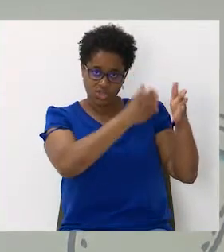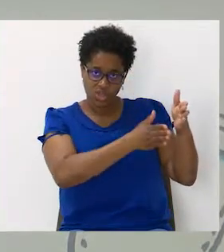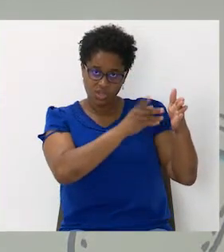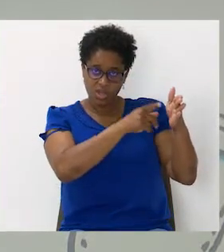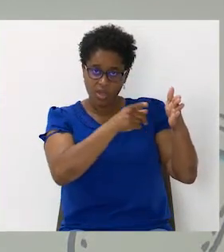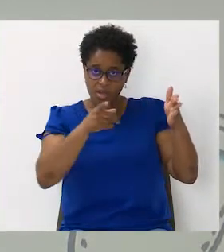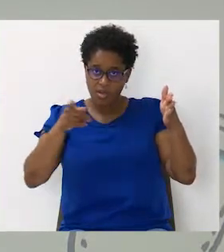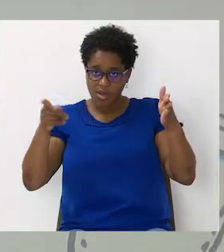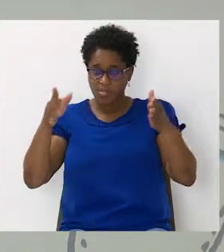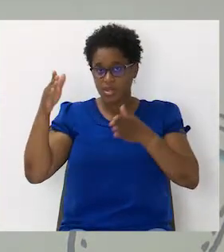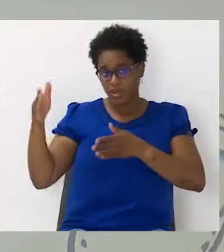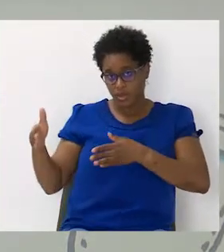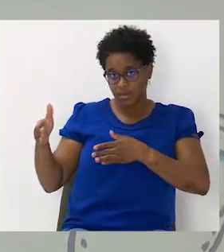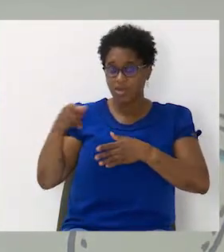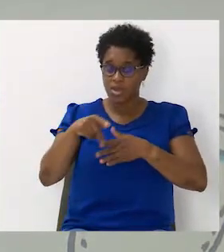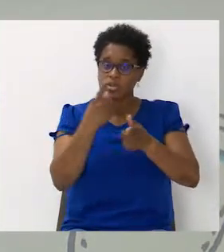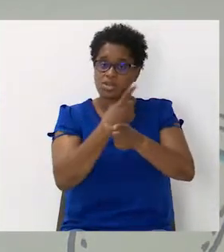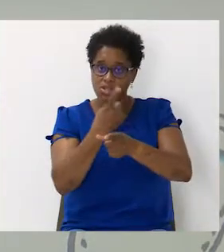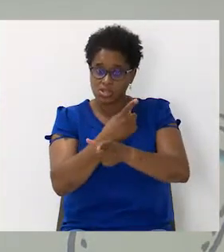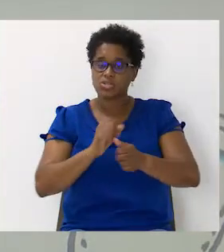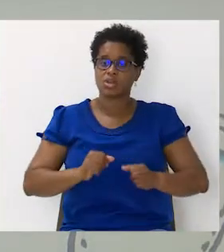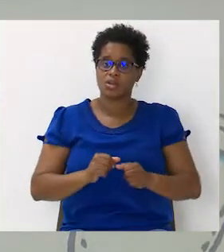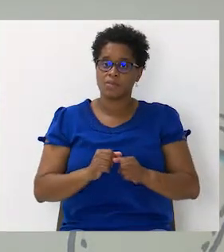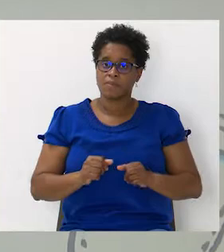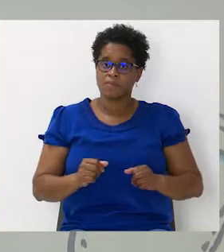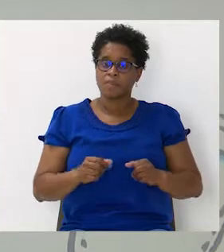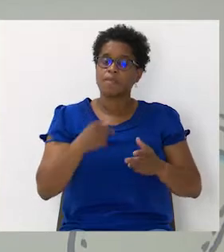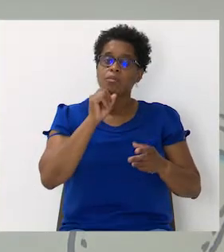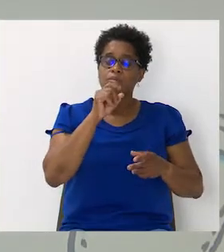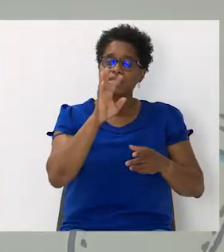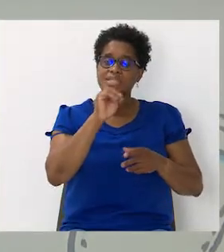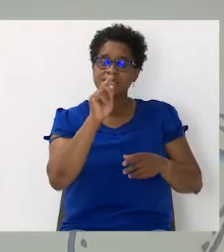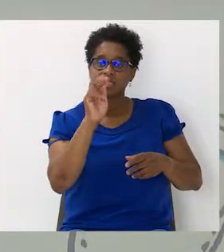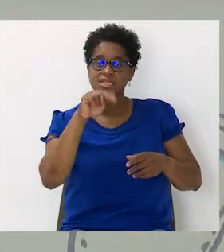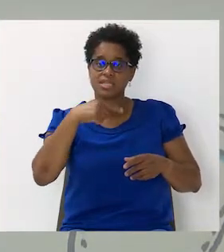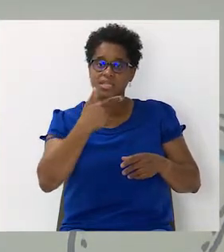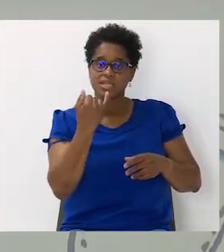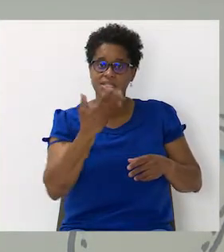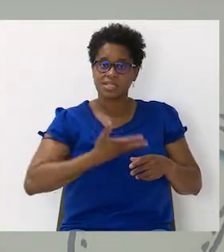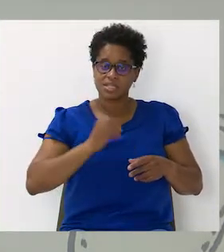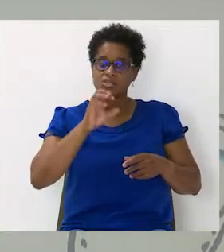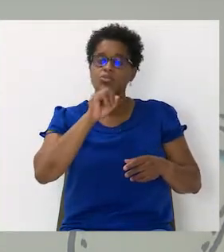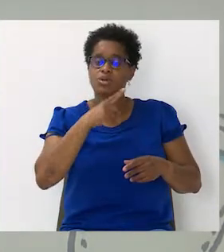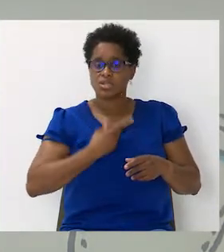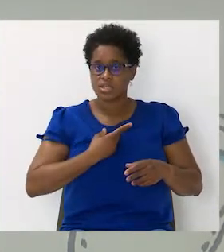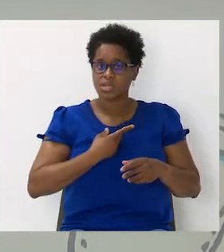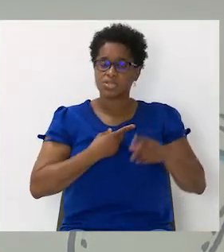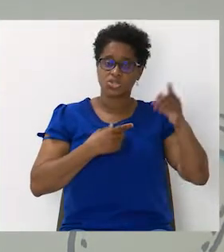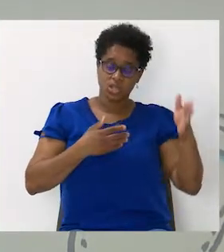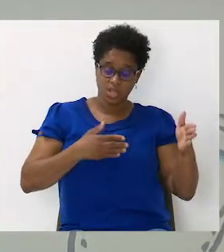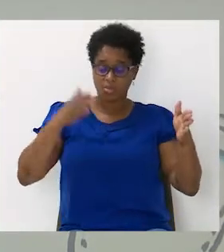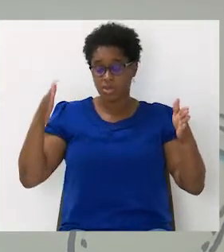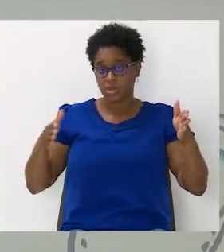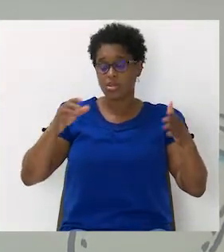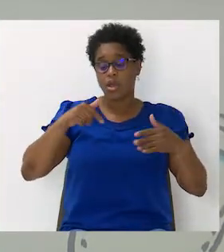São essas características. Sentido pode ser de esquerda para direita, mas isso eu vou explicar mais à